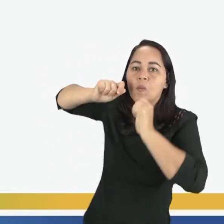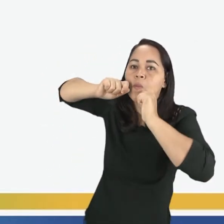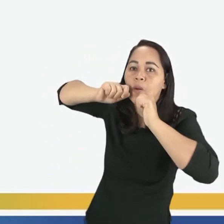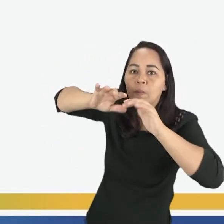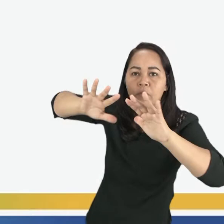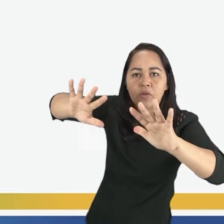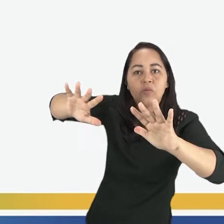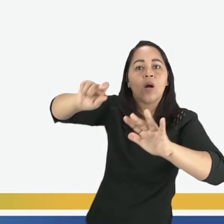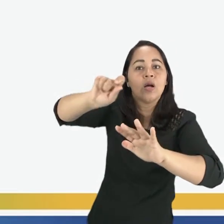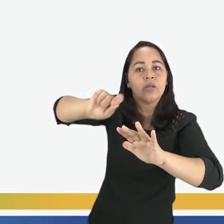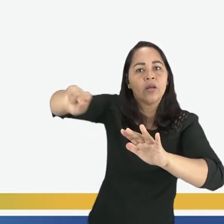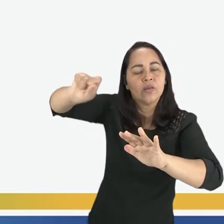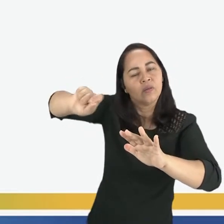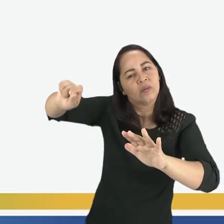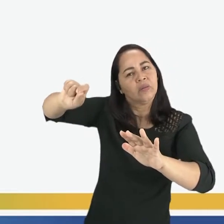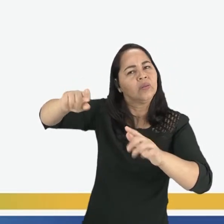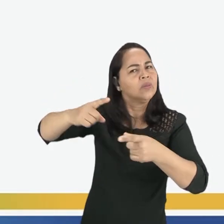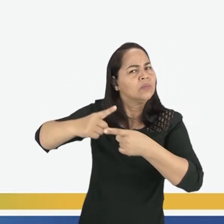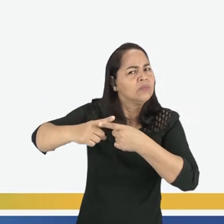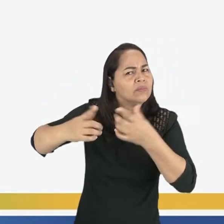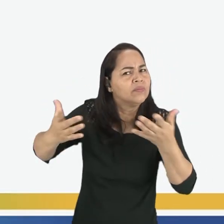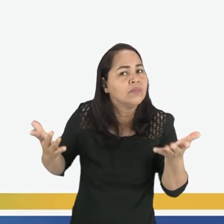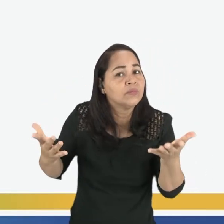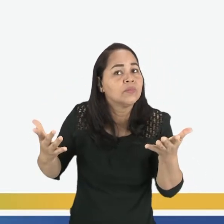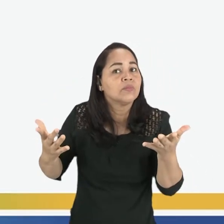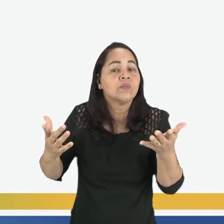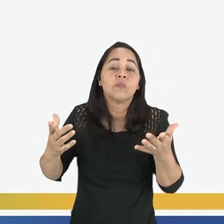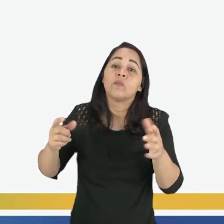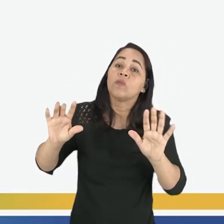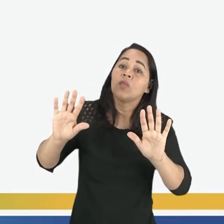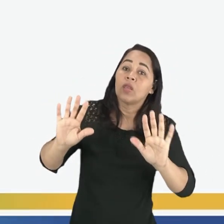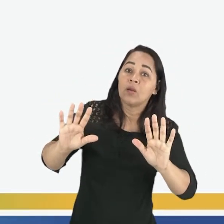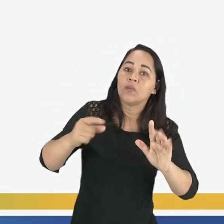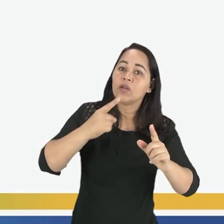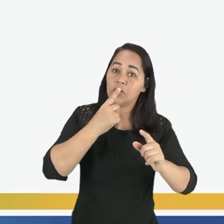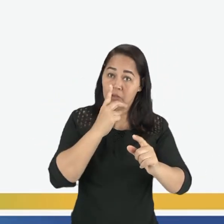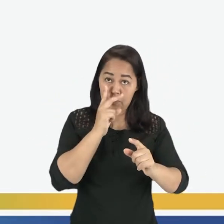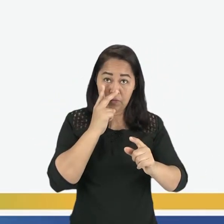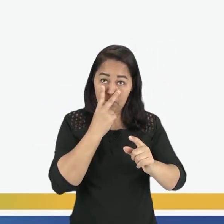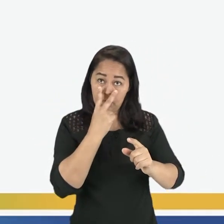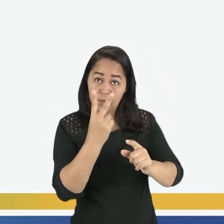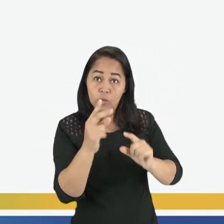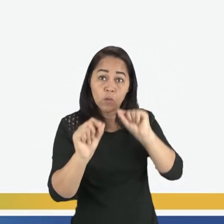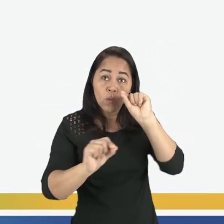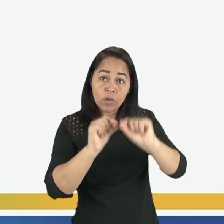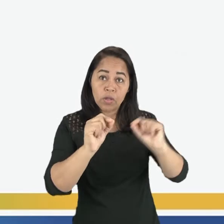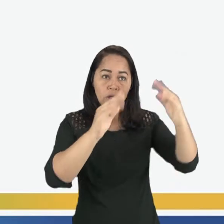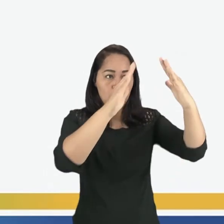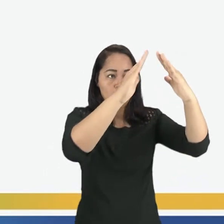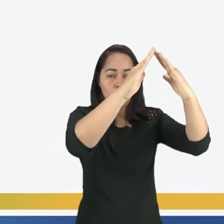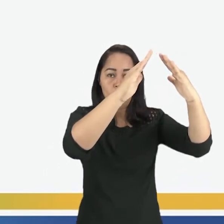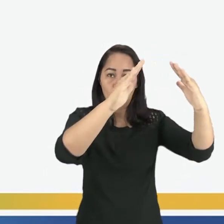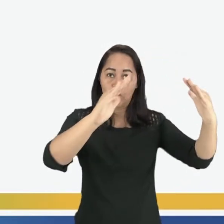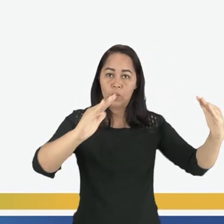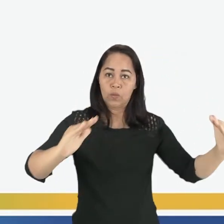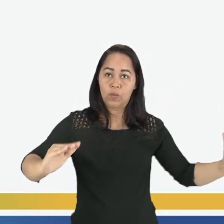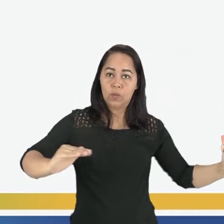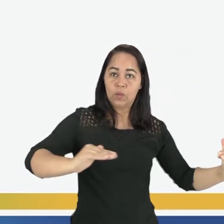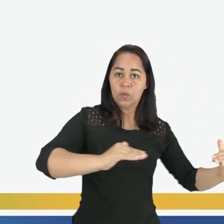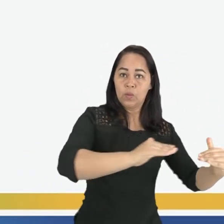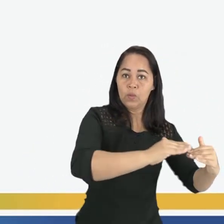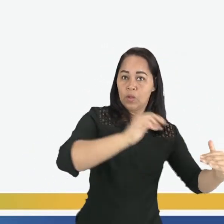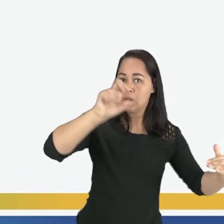O mais desenhado, tal como vemos nas pirâmides, é chamado de estilo hieroglífico.